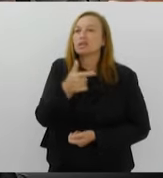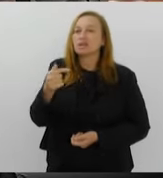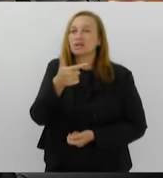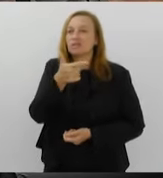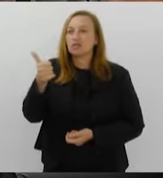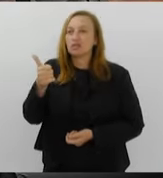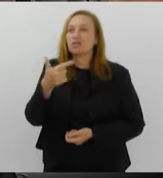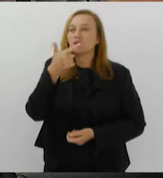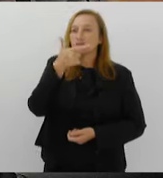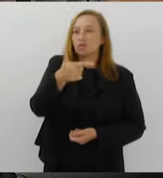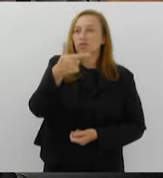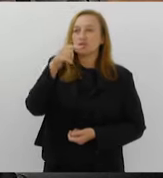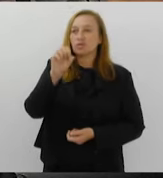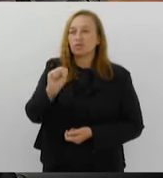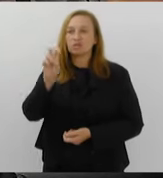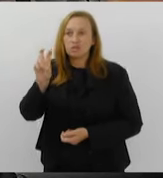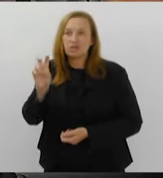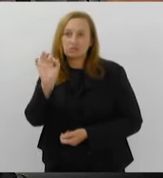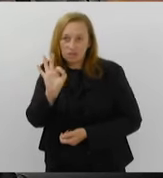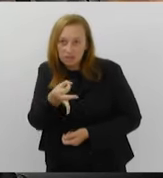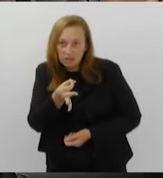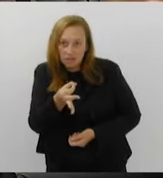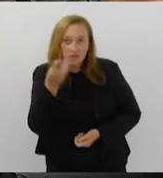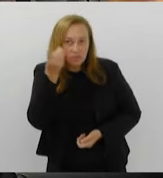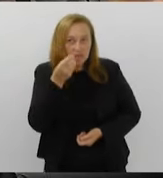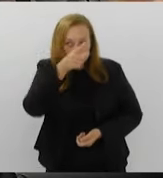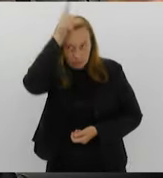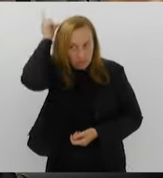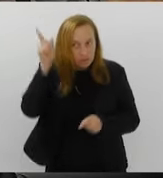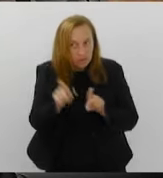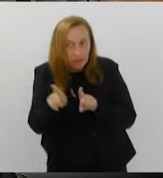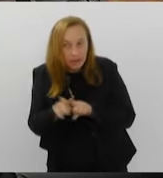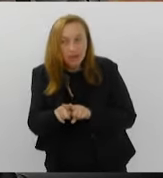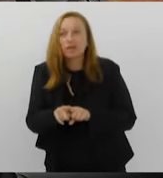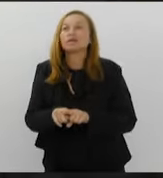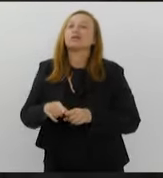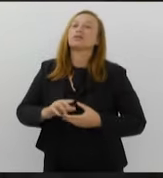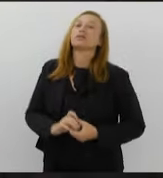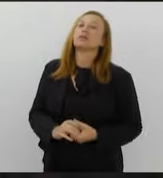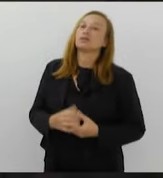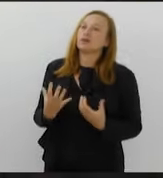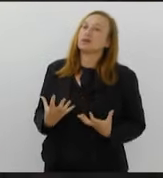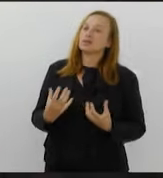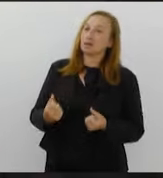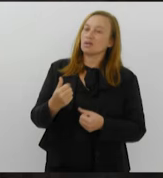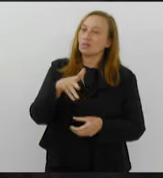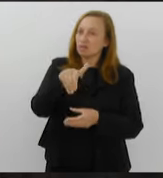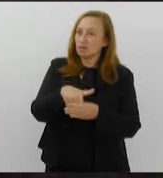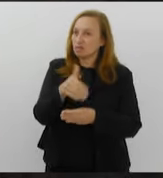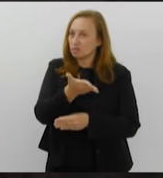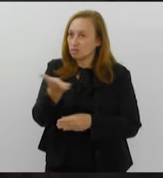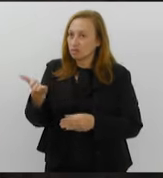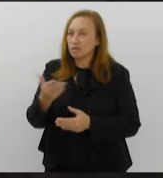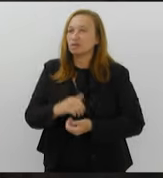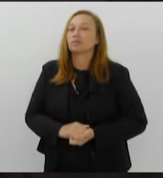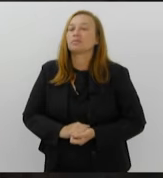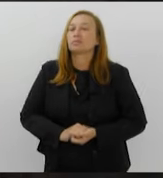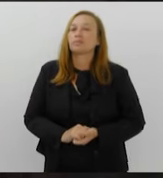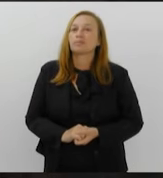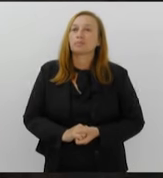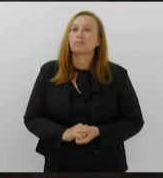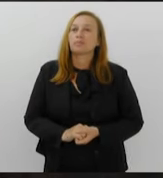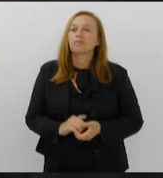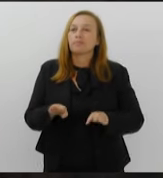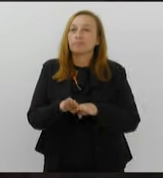17-21 e 285. Não é isso, deputado Luiz Paulo, também? Consignado os votos de Vossas Excelências.